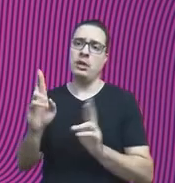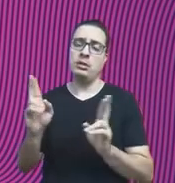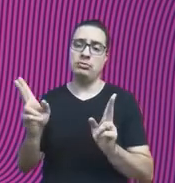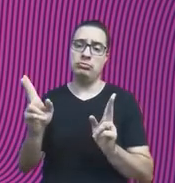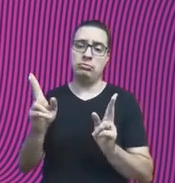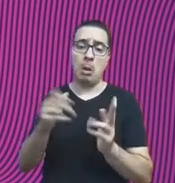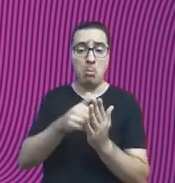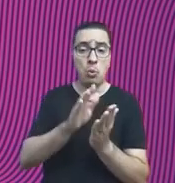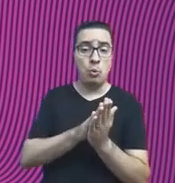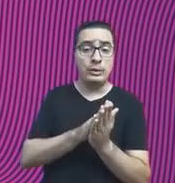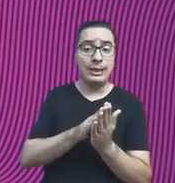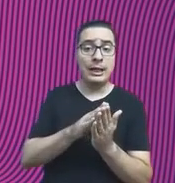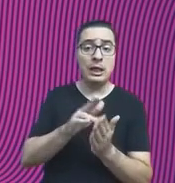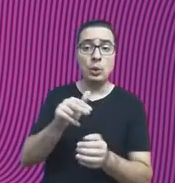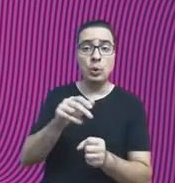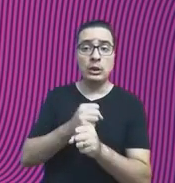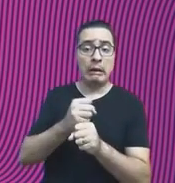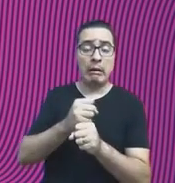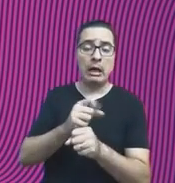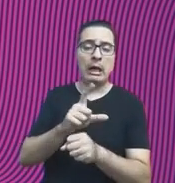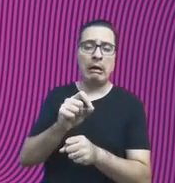Estou brincando. Mas